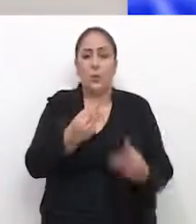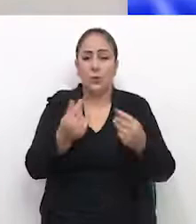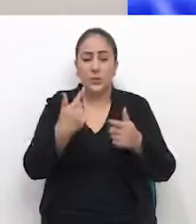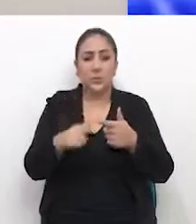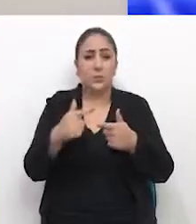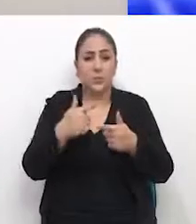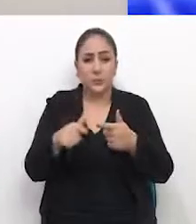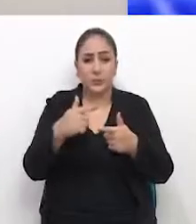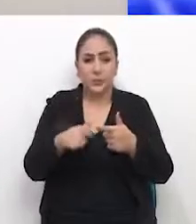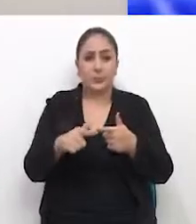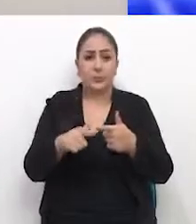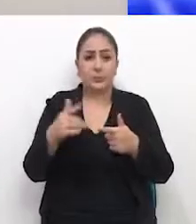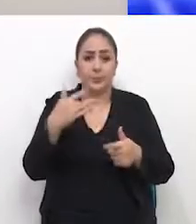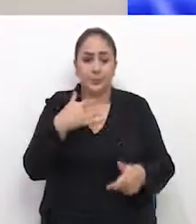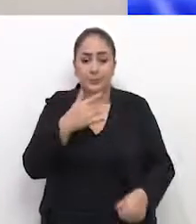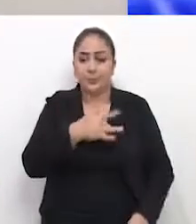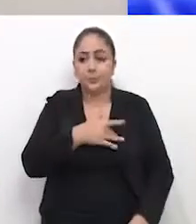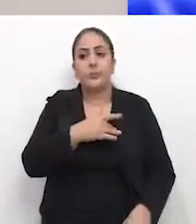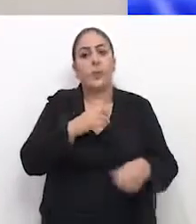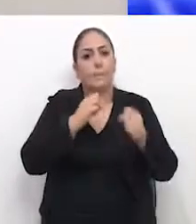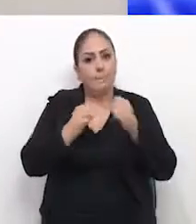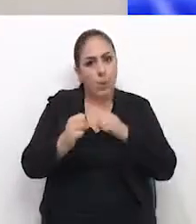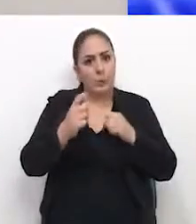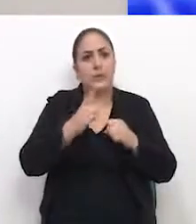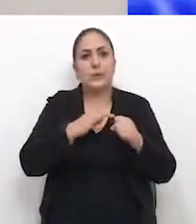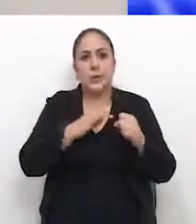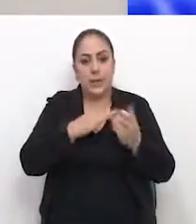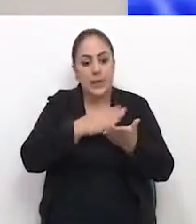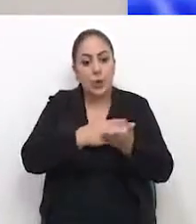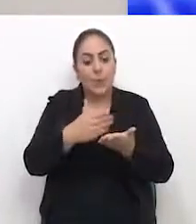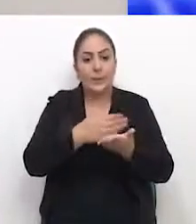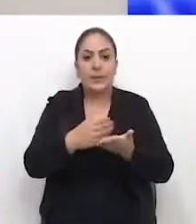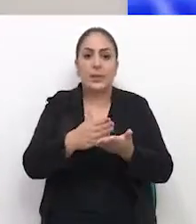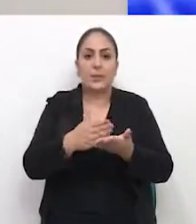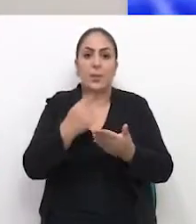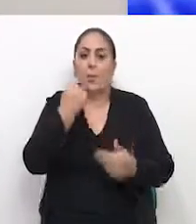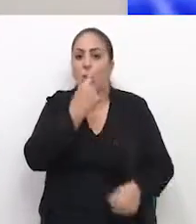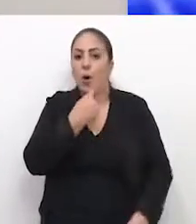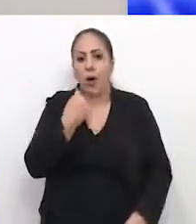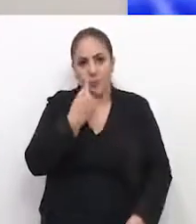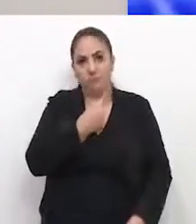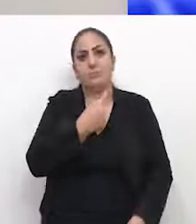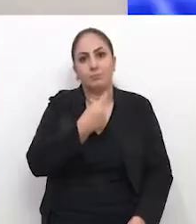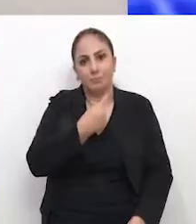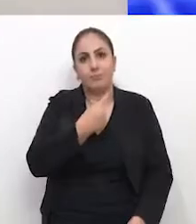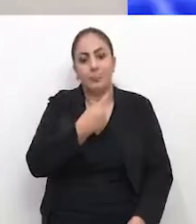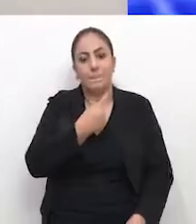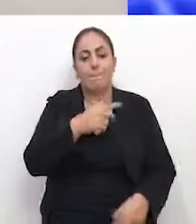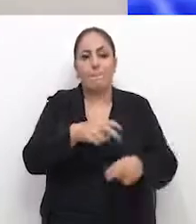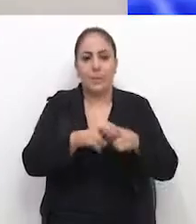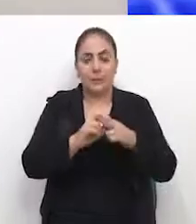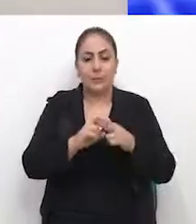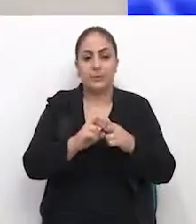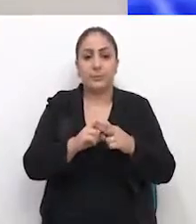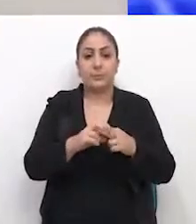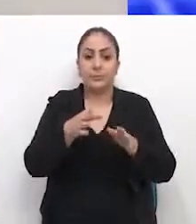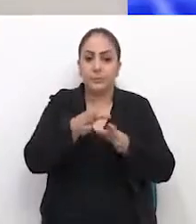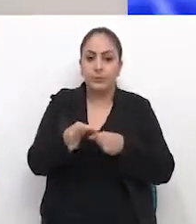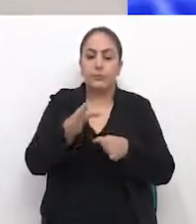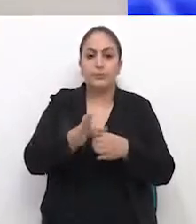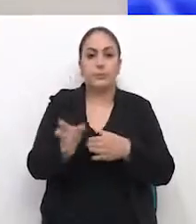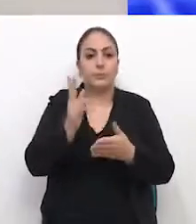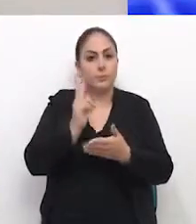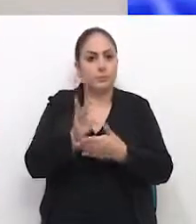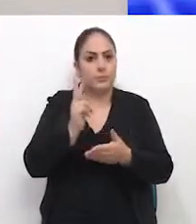é? Vários problemas de saúde podem ter início na cavidade bucal. Então,